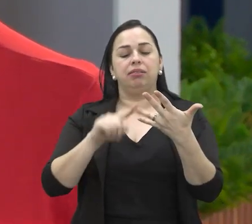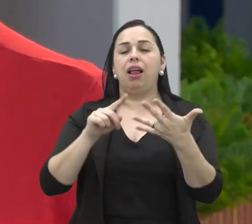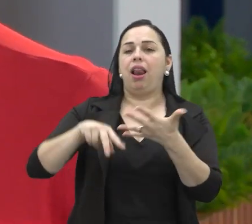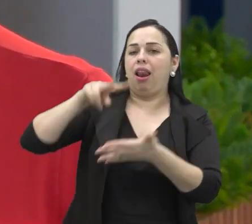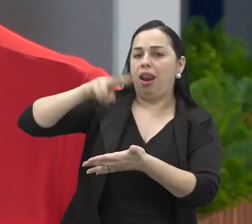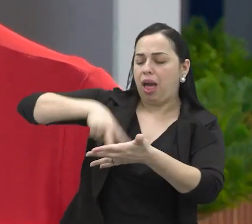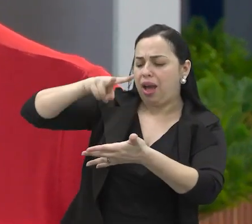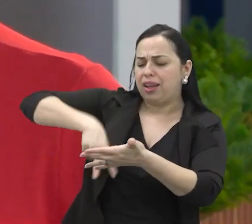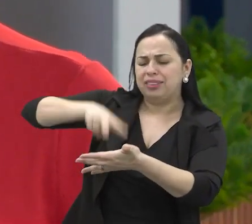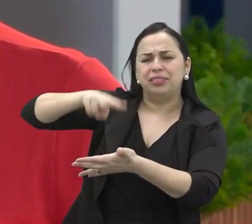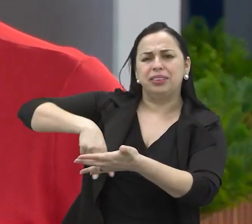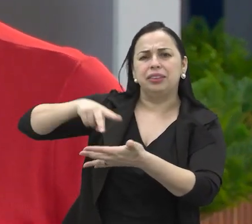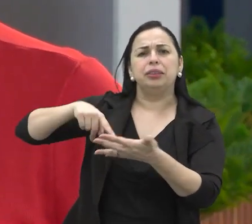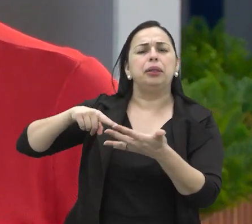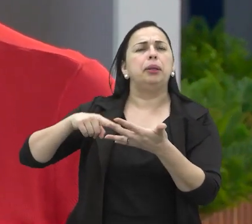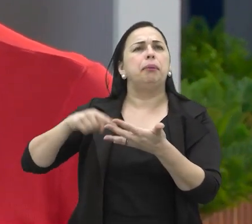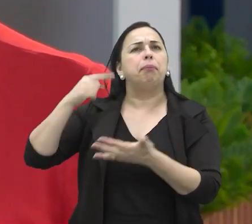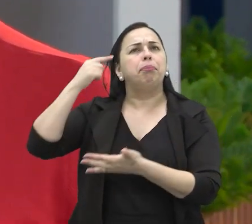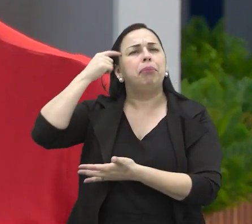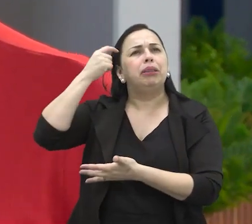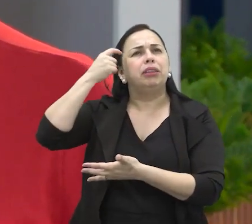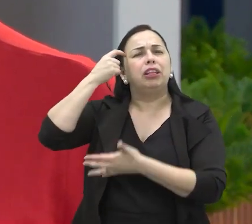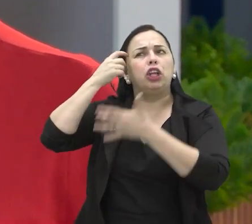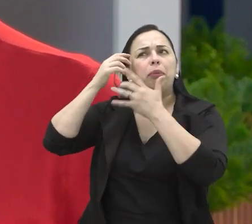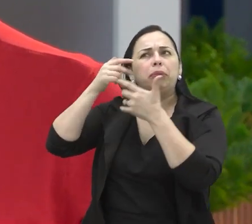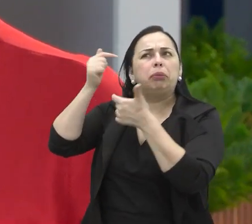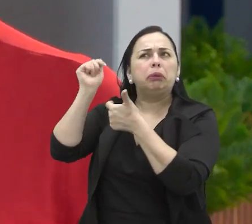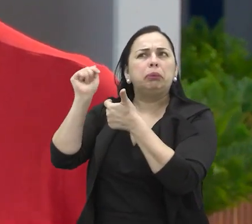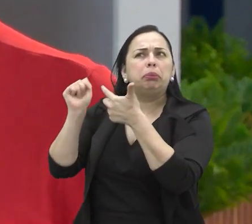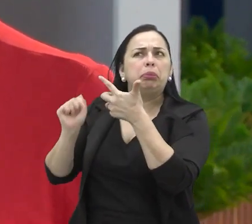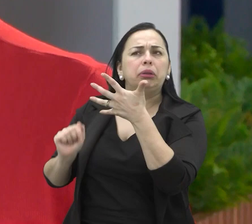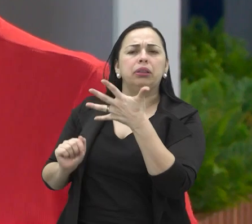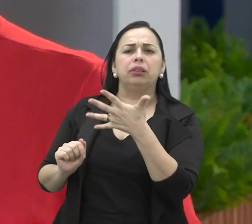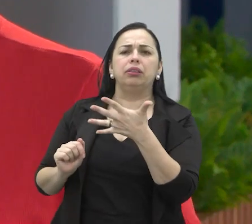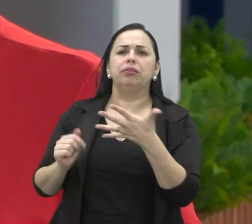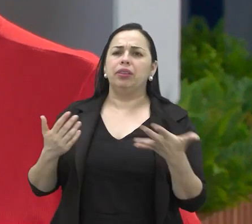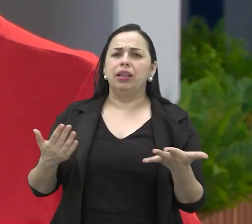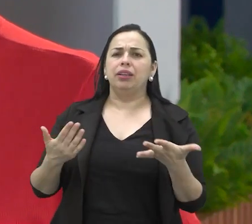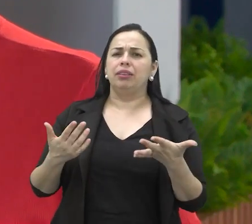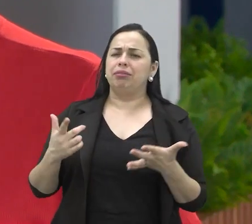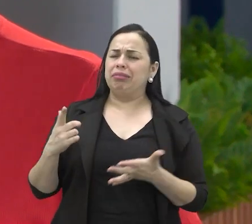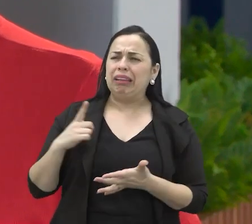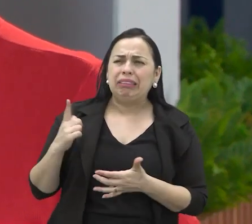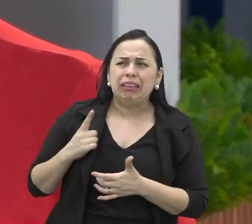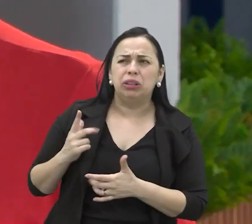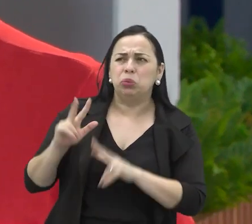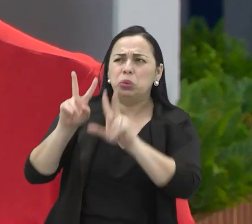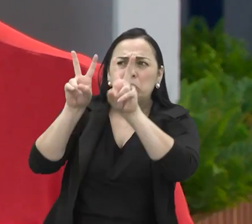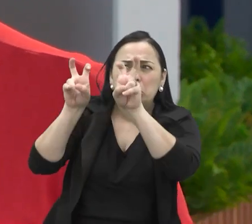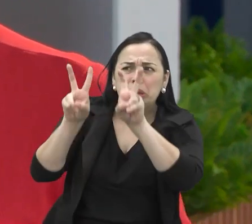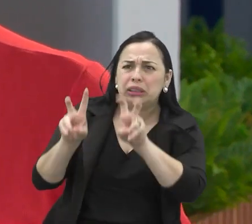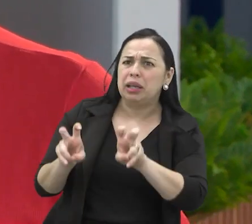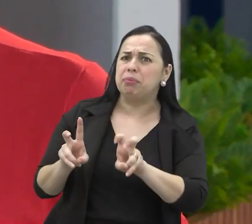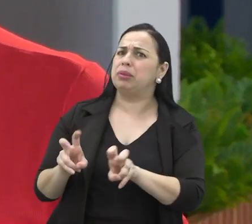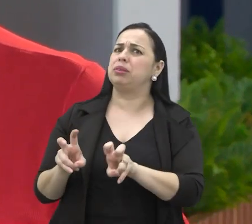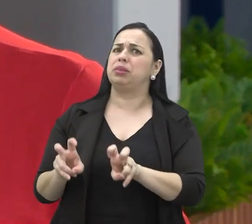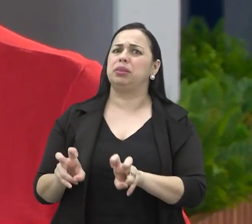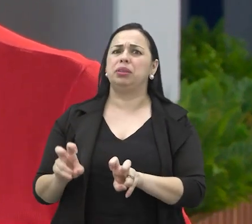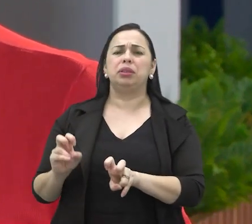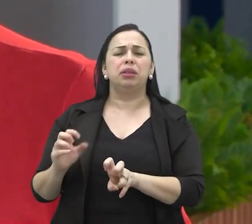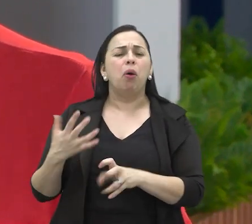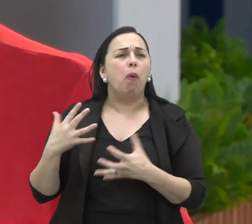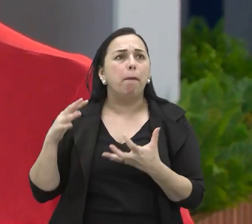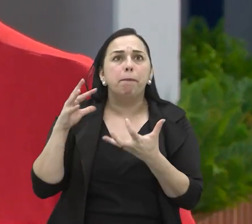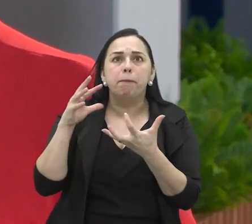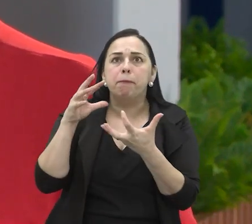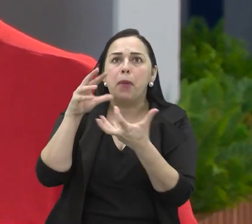mais do que eu já lia. Né, pensar sobre coisas, não pensar. Acho que a gente tem tanta coisa, né?